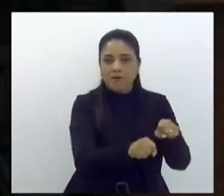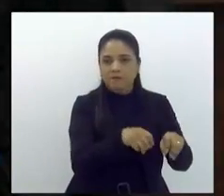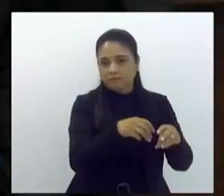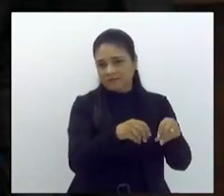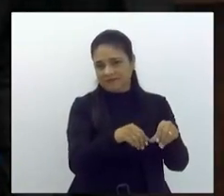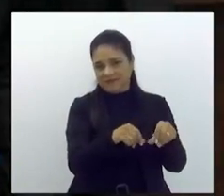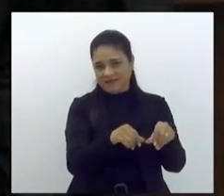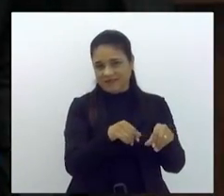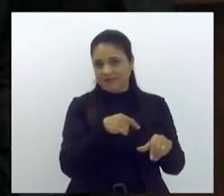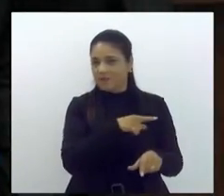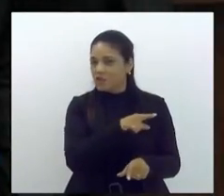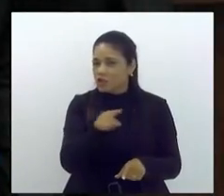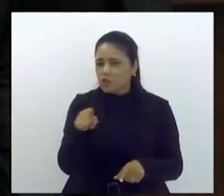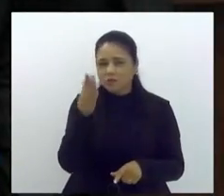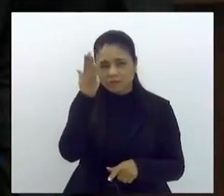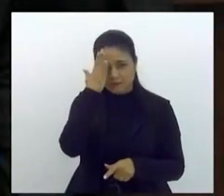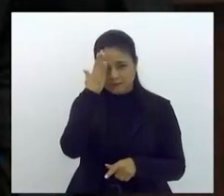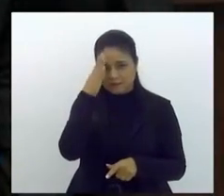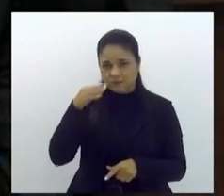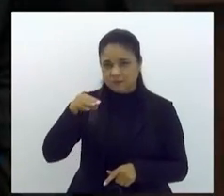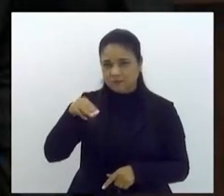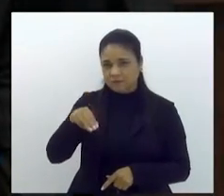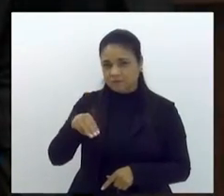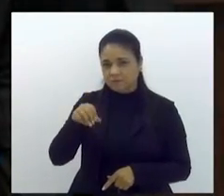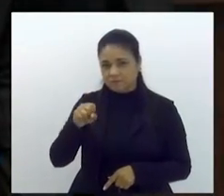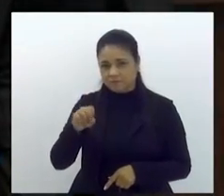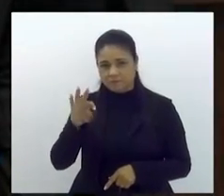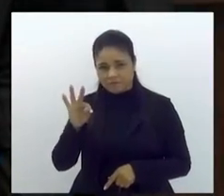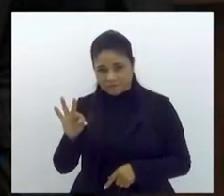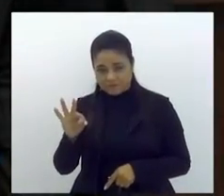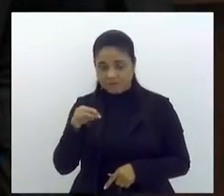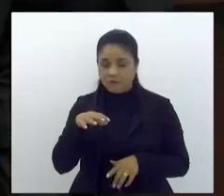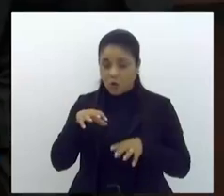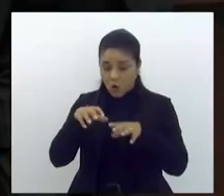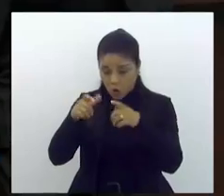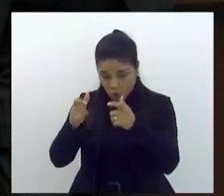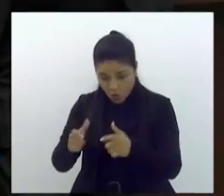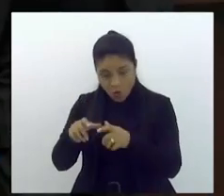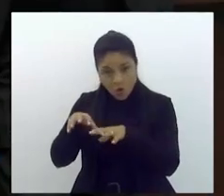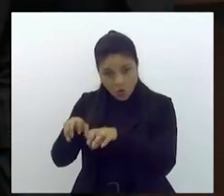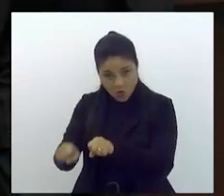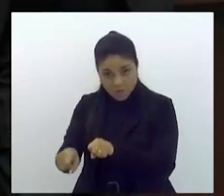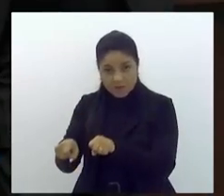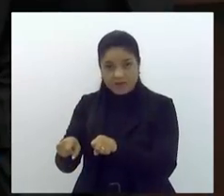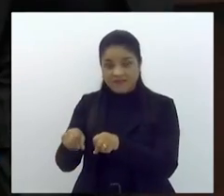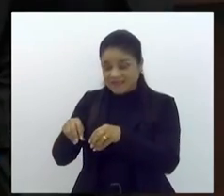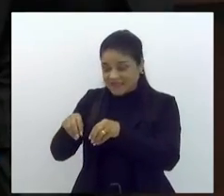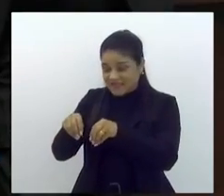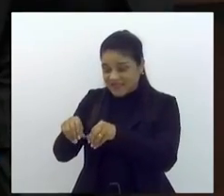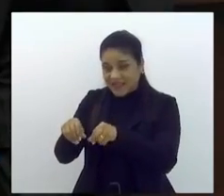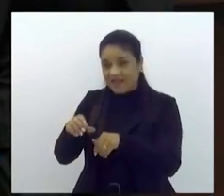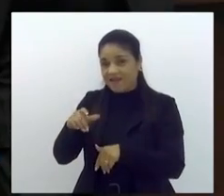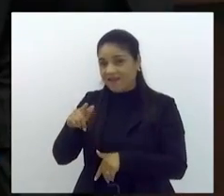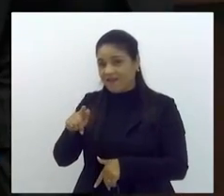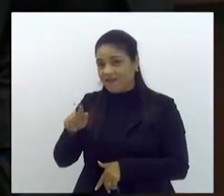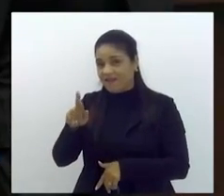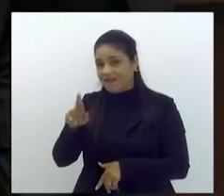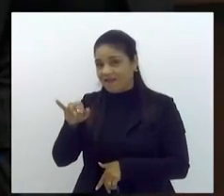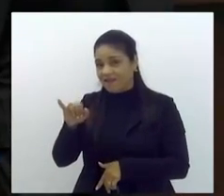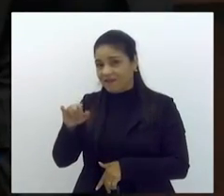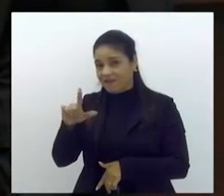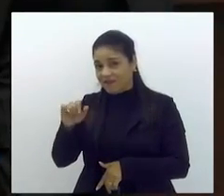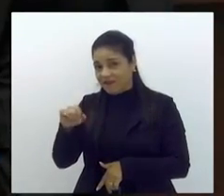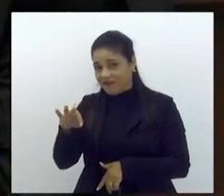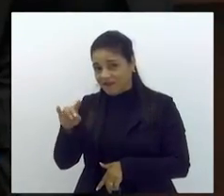todo mundo sabe que o MST só ocupa a terra improdutiva só ocupa a terra grilada para